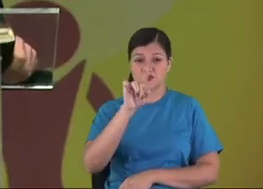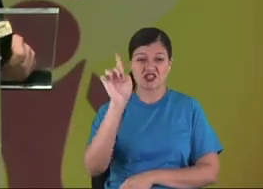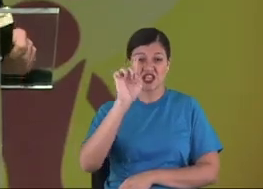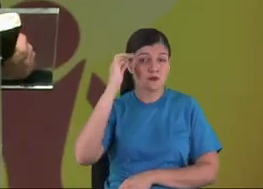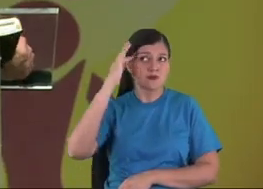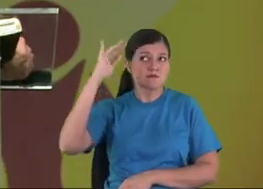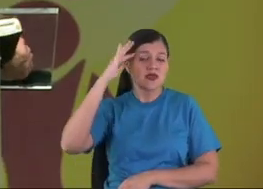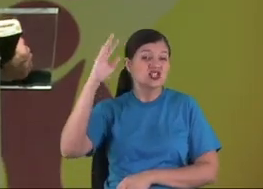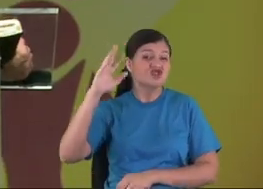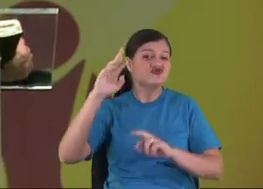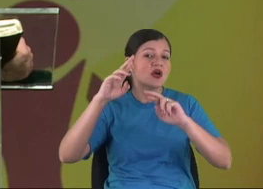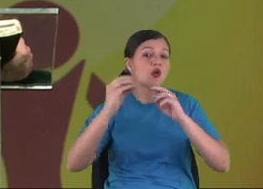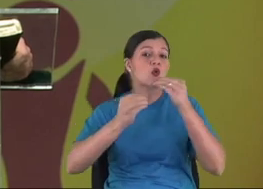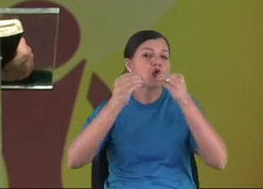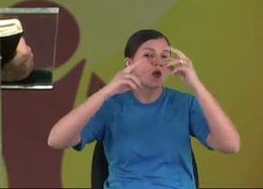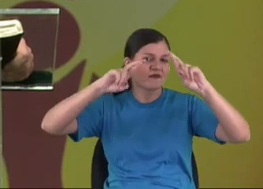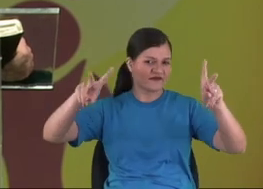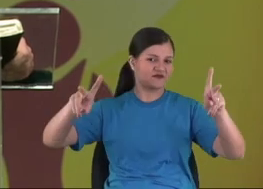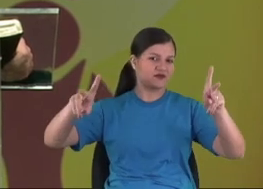imagina a diferença.